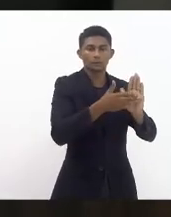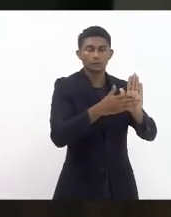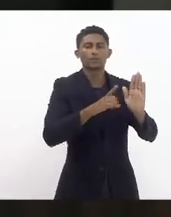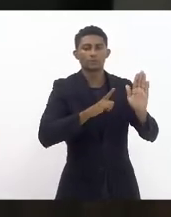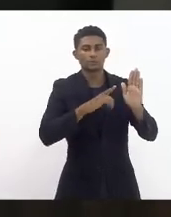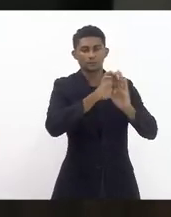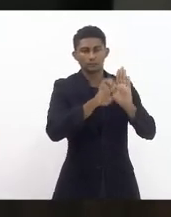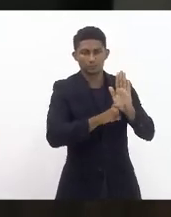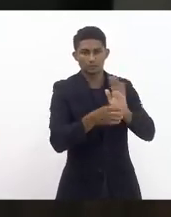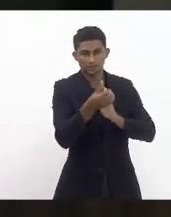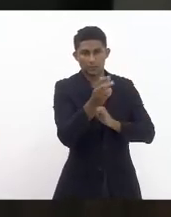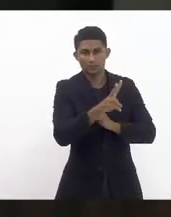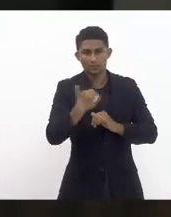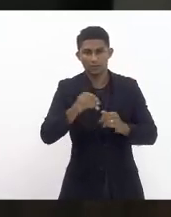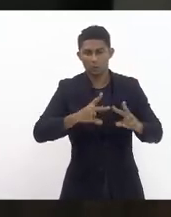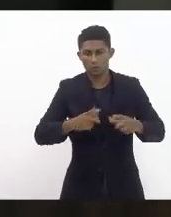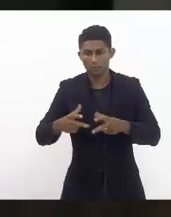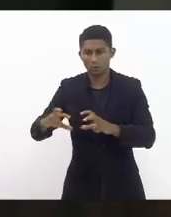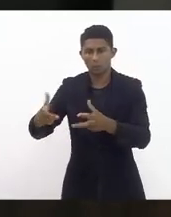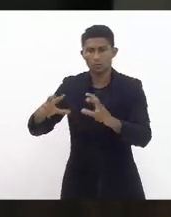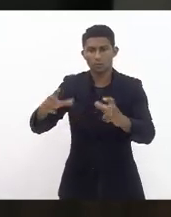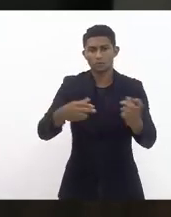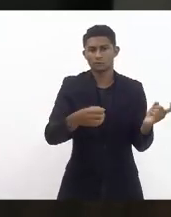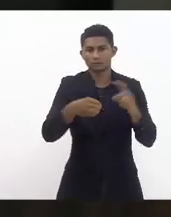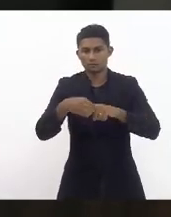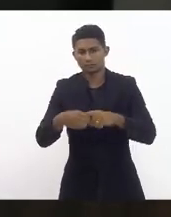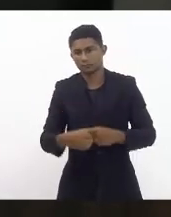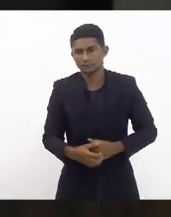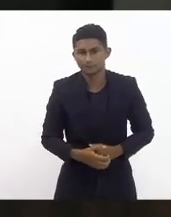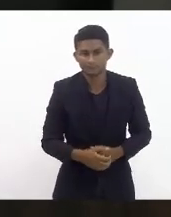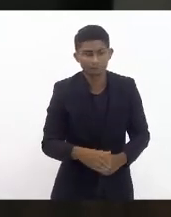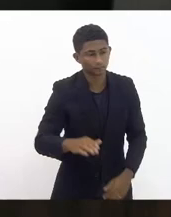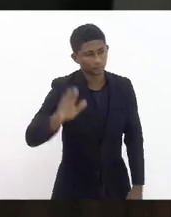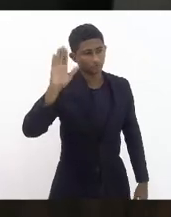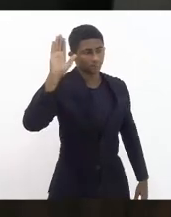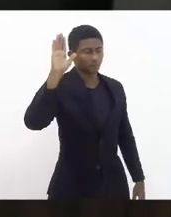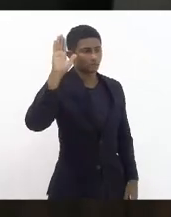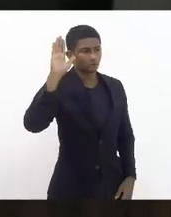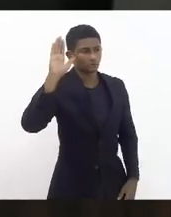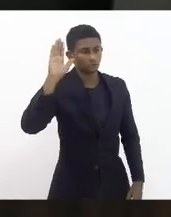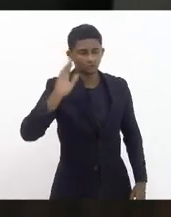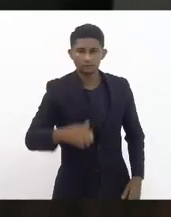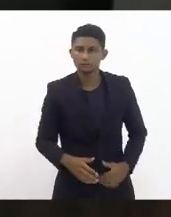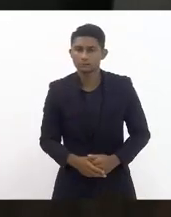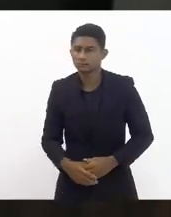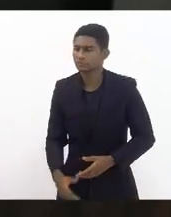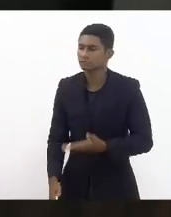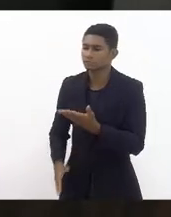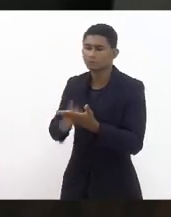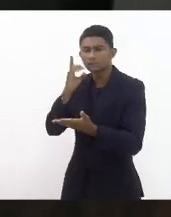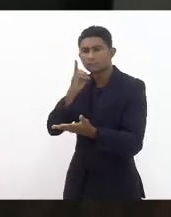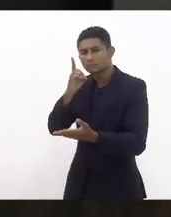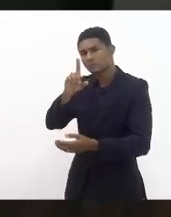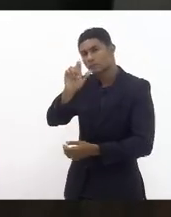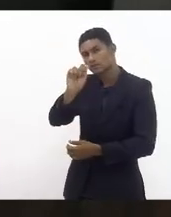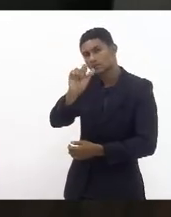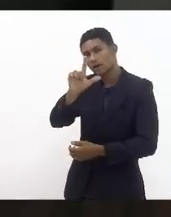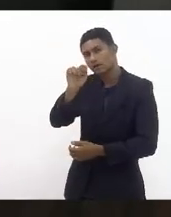emendas e retorna às comissões. Retorna às comissões. Em segunda discussão. Questão de ordem. Questão de ordem, deputada Alana